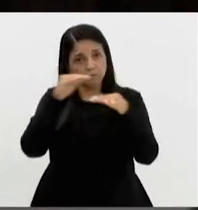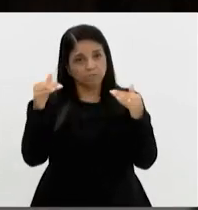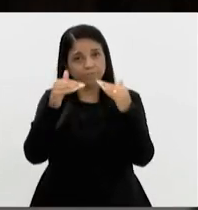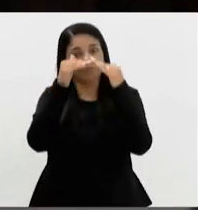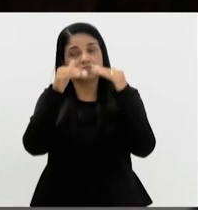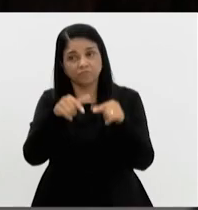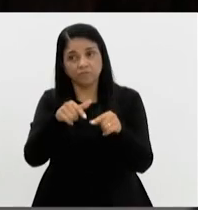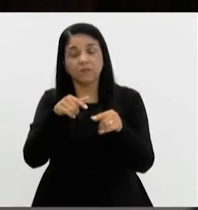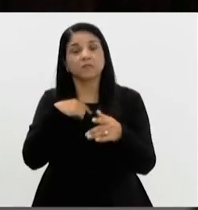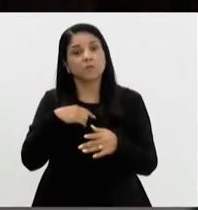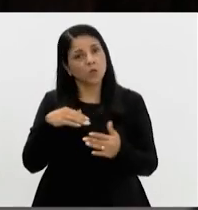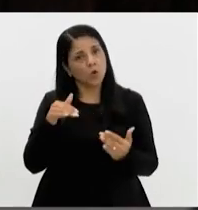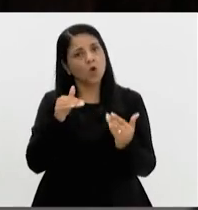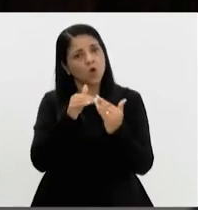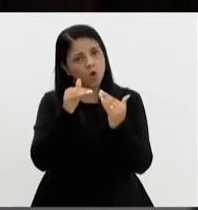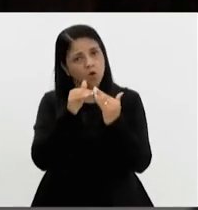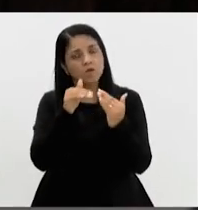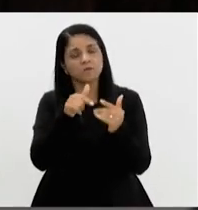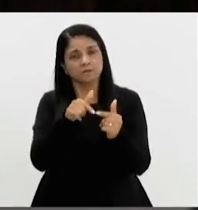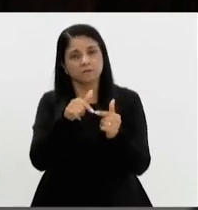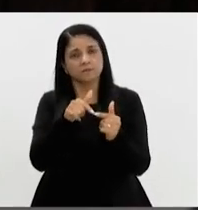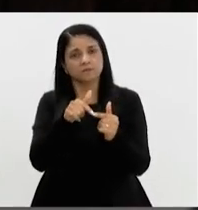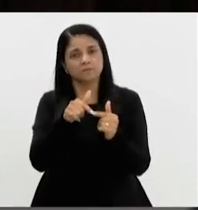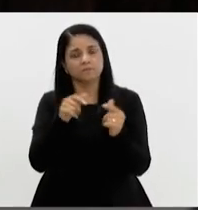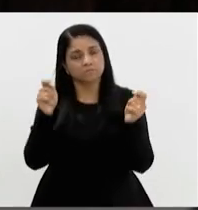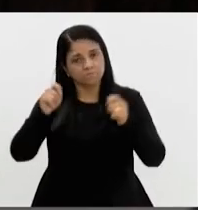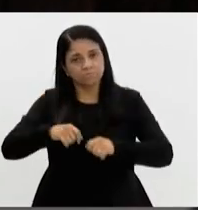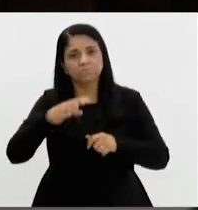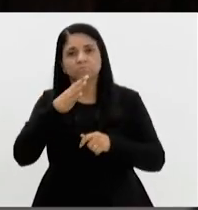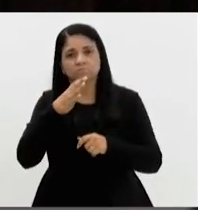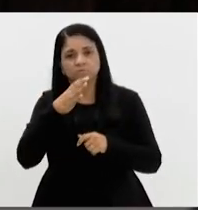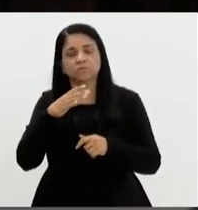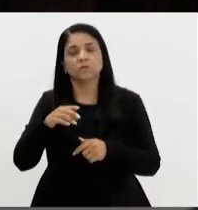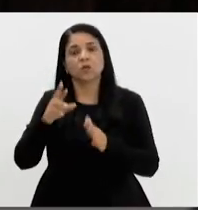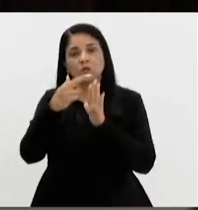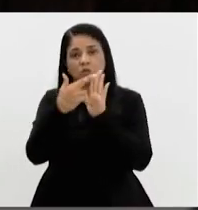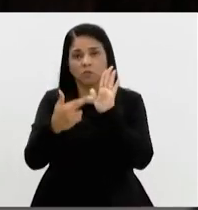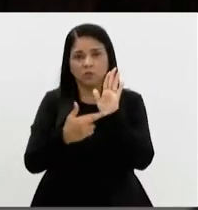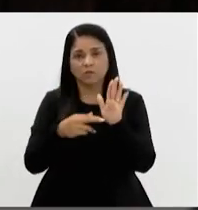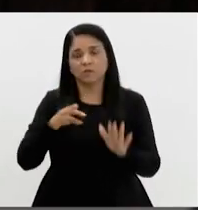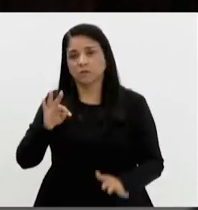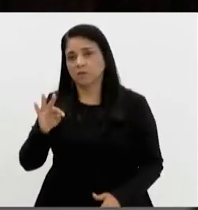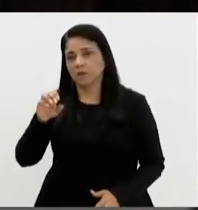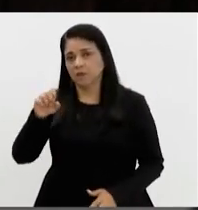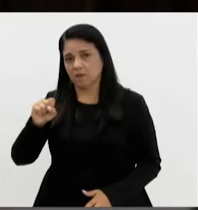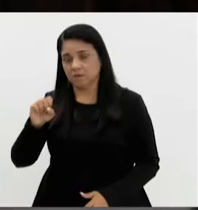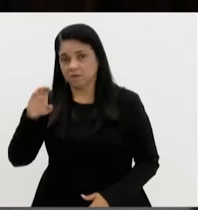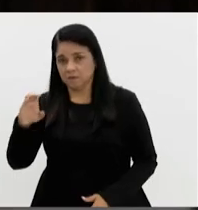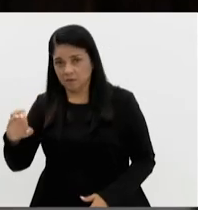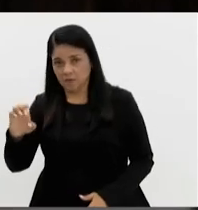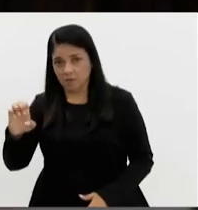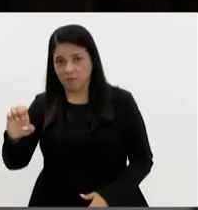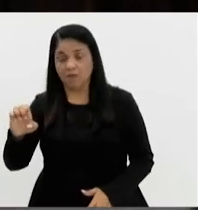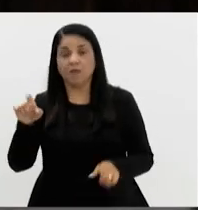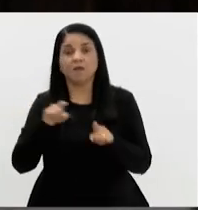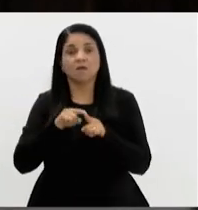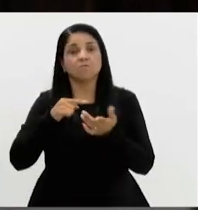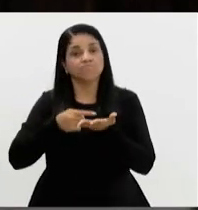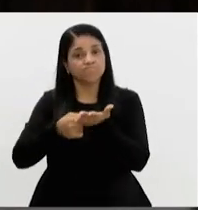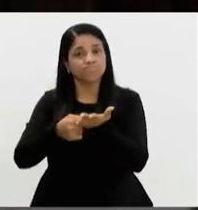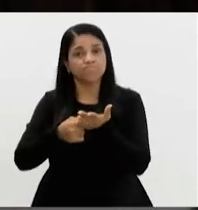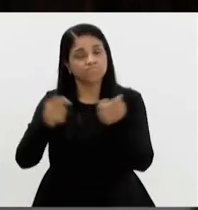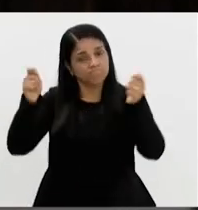reconheceu-se a legitimidade do exerc amplo do Poder normativo do TCE para coibir a desinformação e sua capacidade de comprometer a